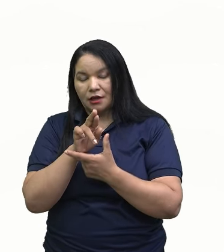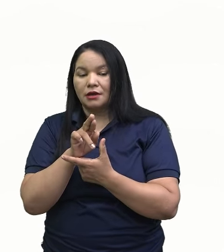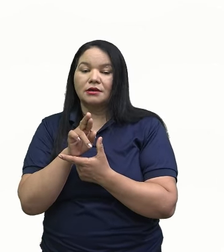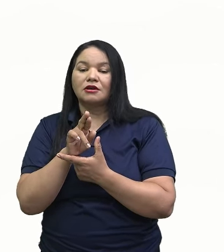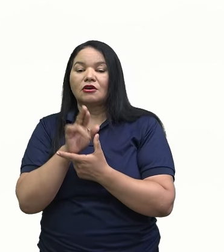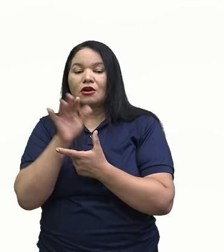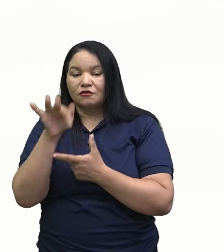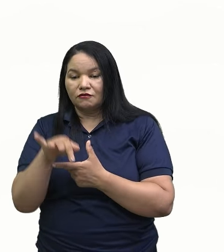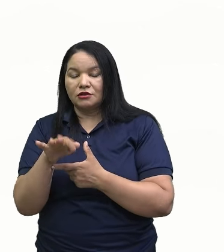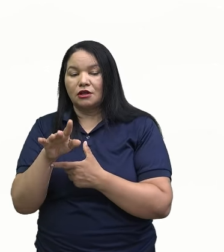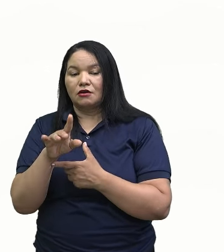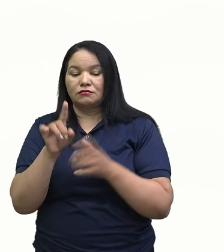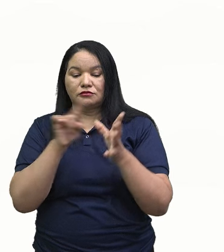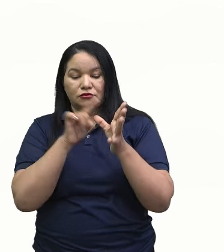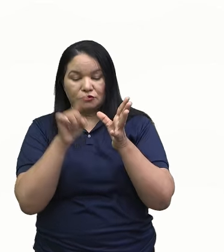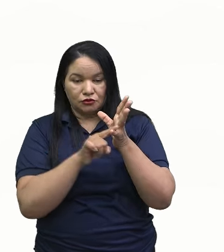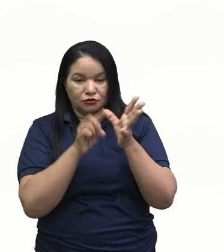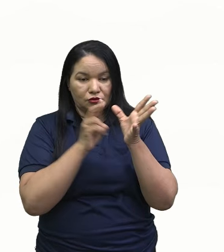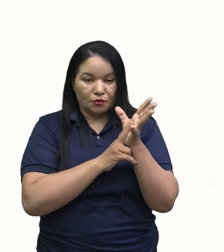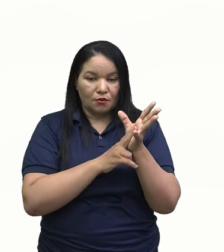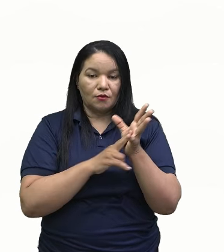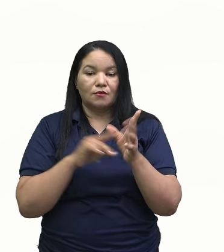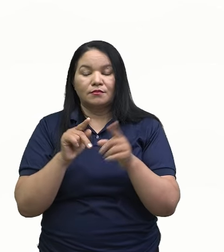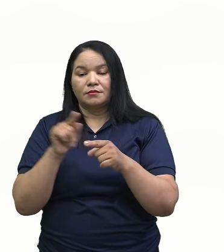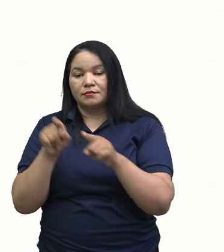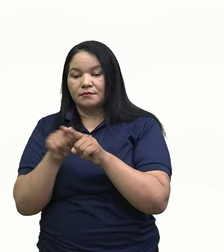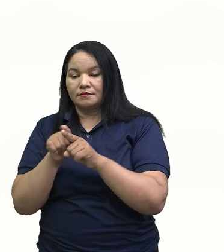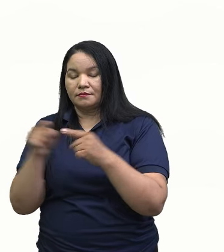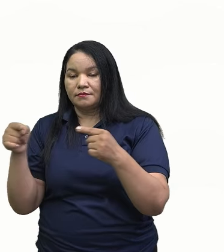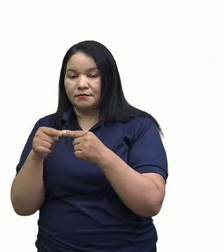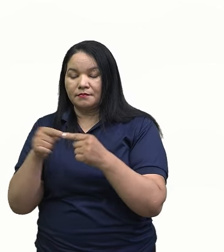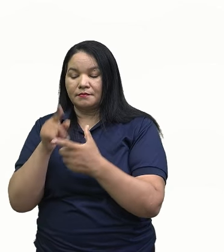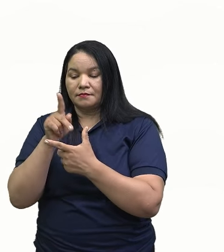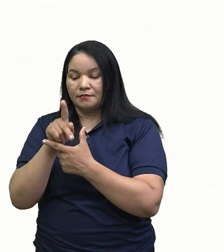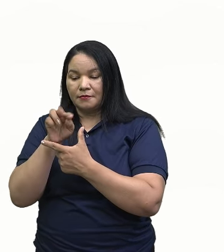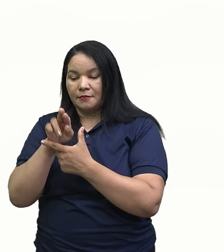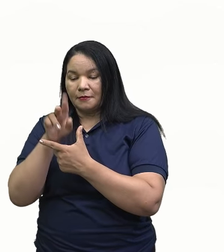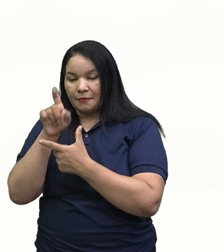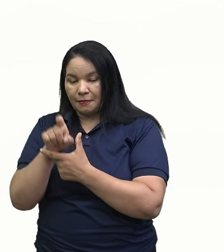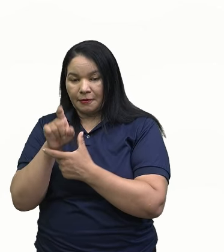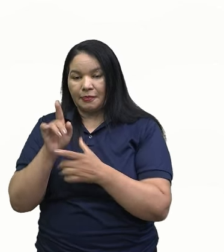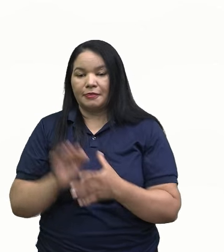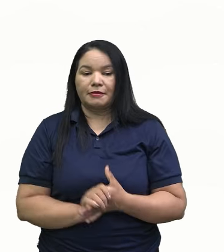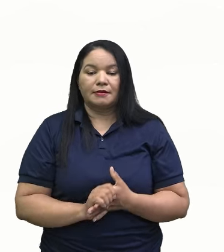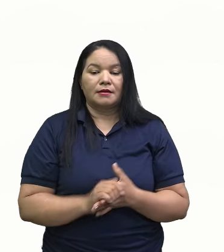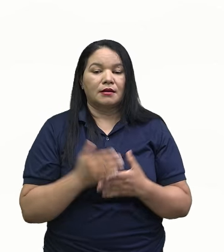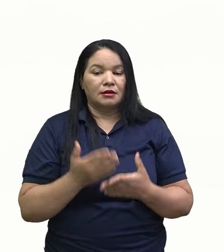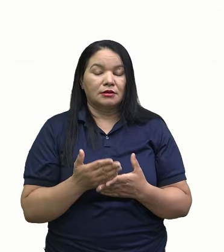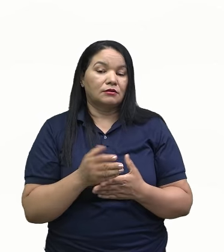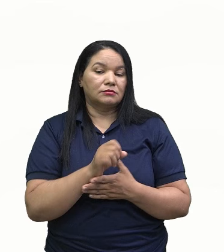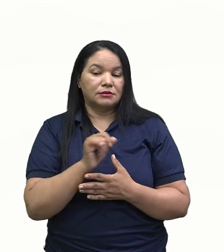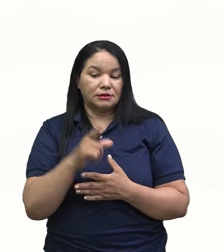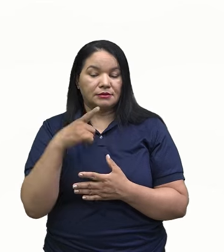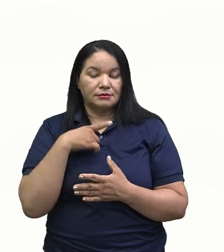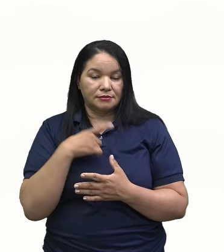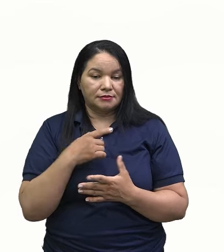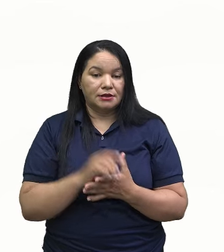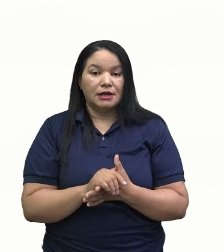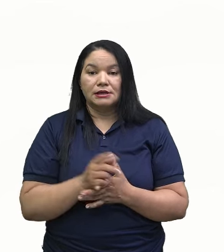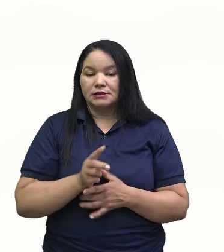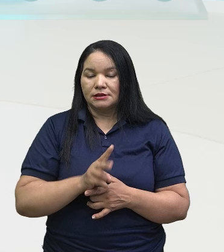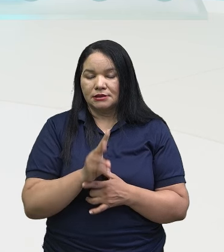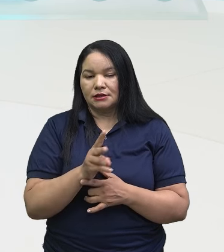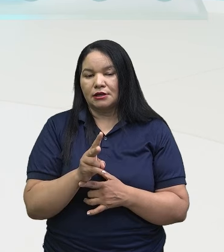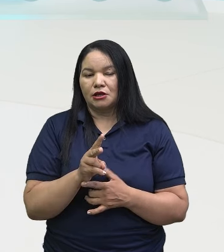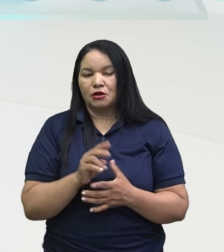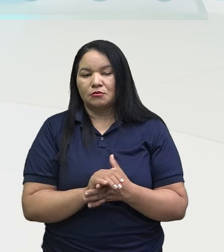ditongo, não é? Como proparoxítona, beleza? E aí, o que acontece diante dessa situação? Sempre